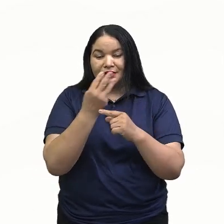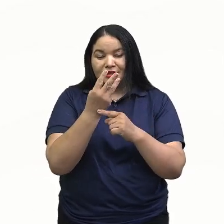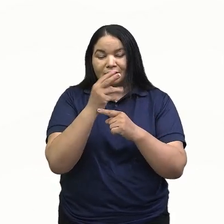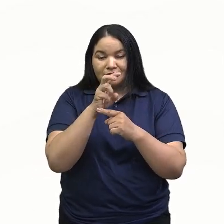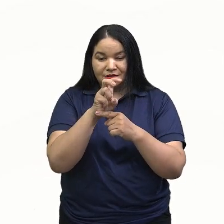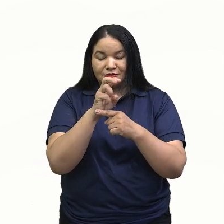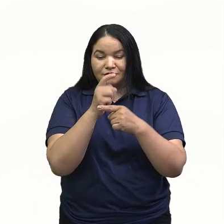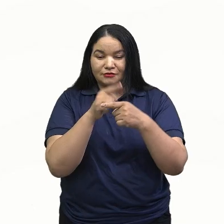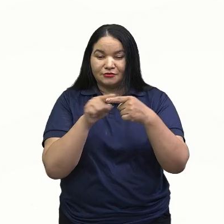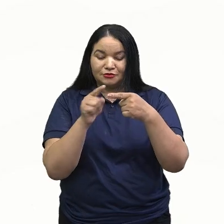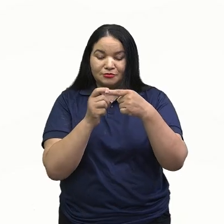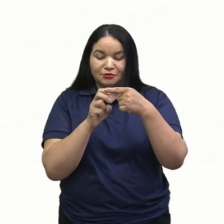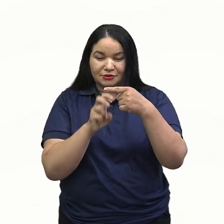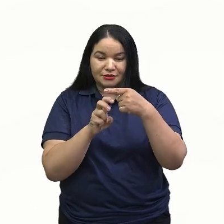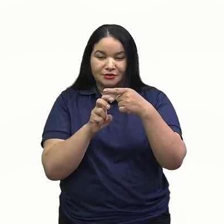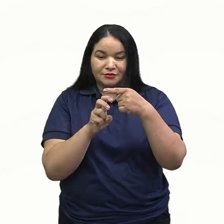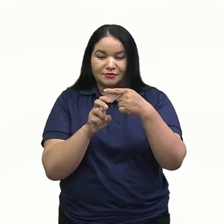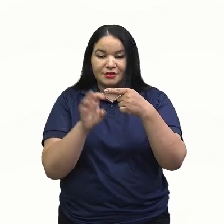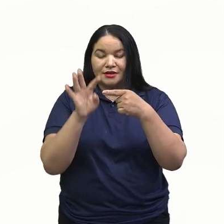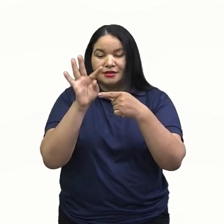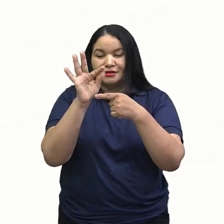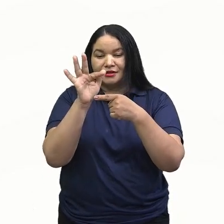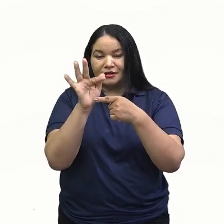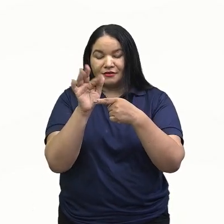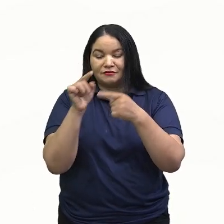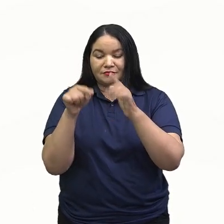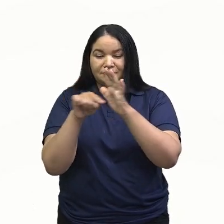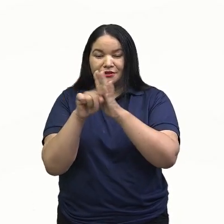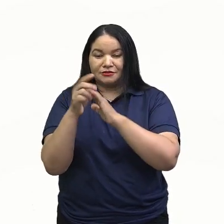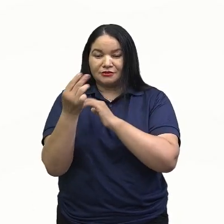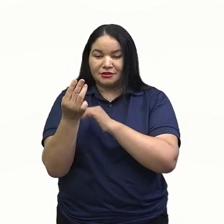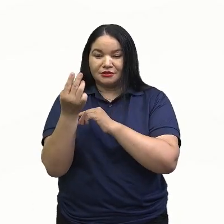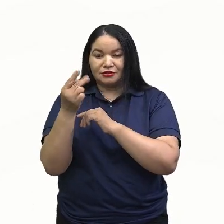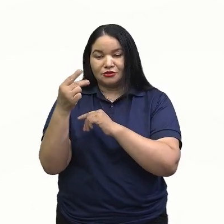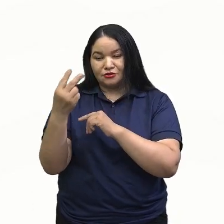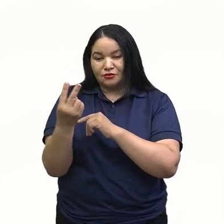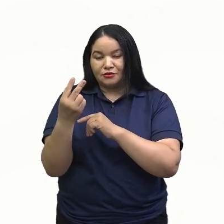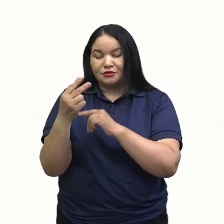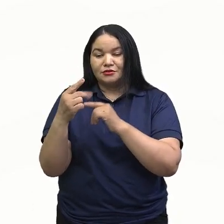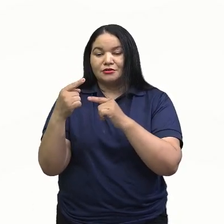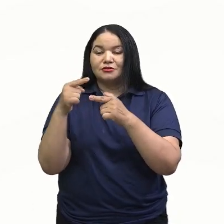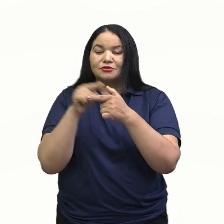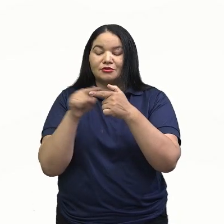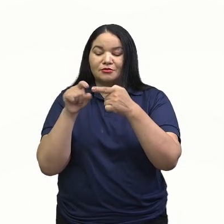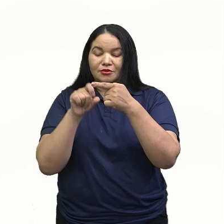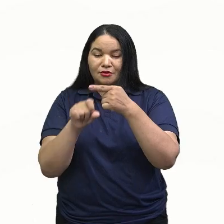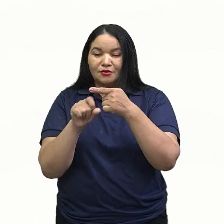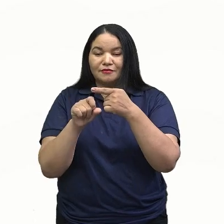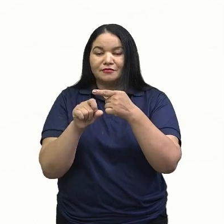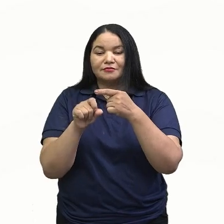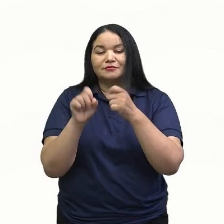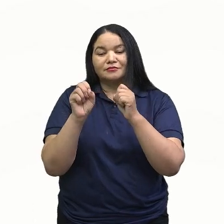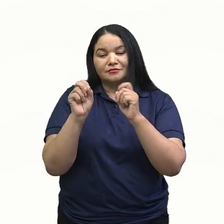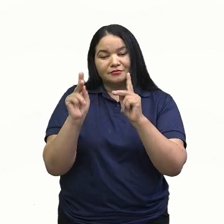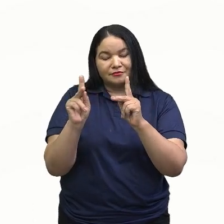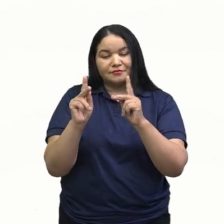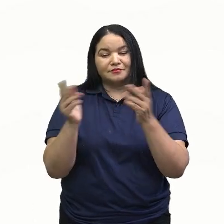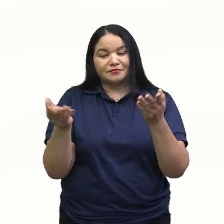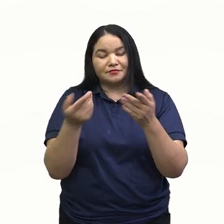por 5, TF menos 32 sobre 9, ok. E agora faço a